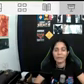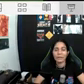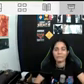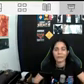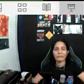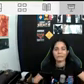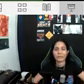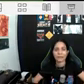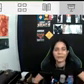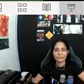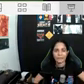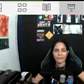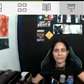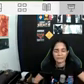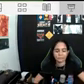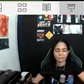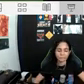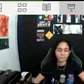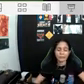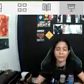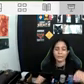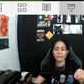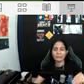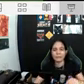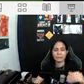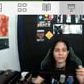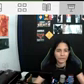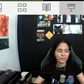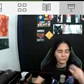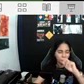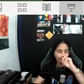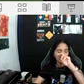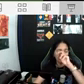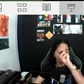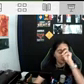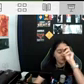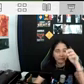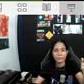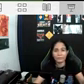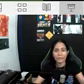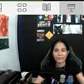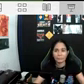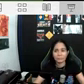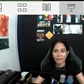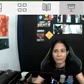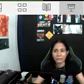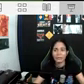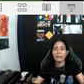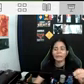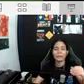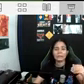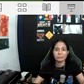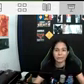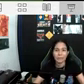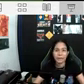da mesma forma, né, em vários locais diferentes. Então, se eu estiver aqui em João Pessoa ou se eu estiver aqui em